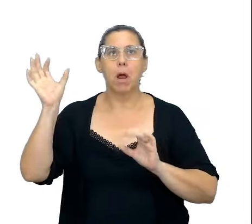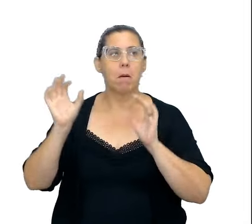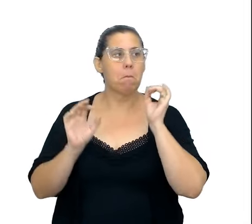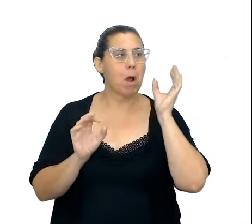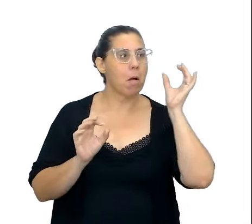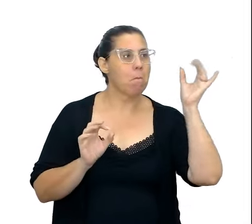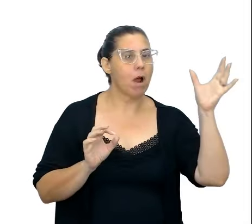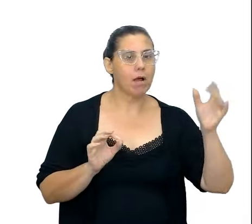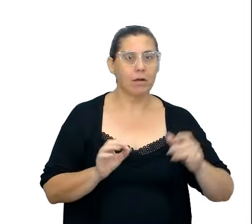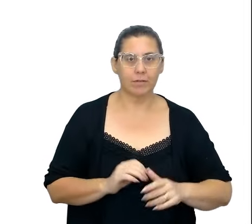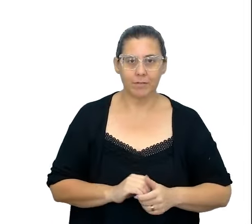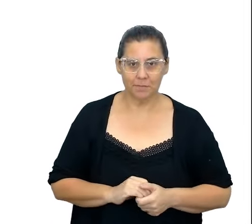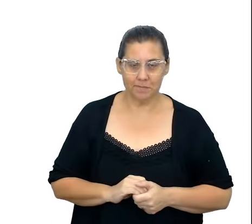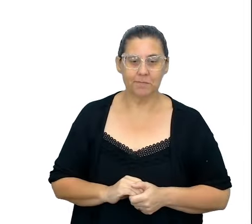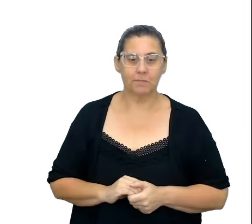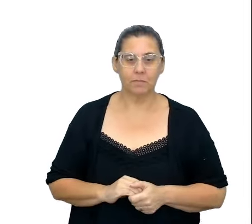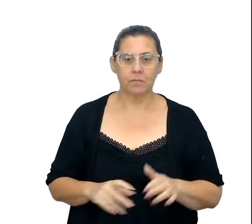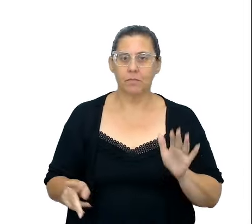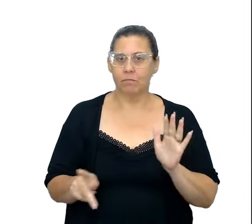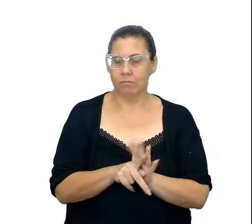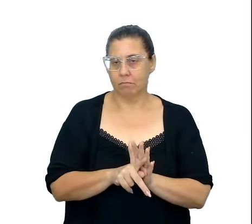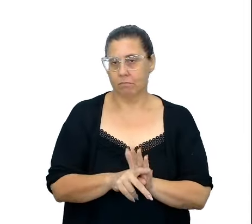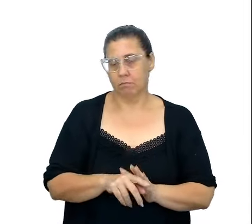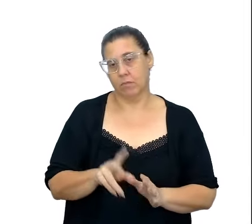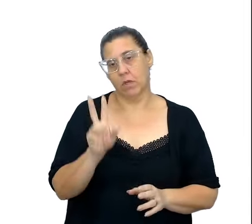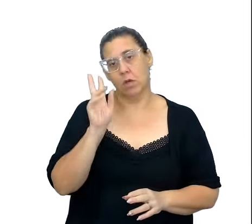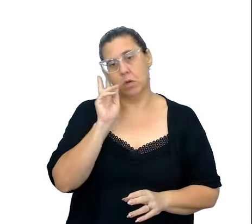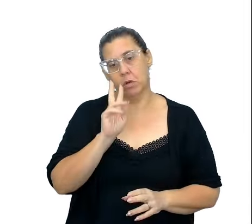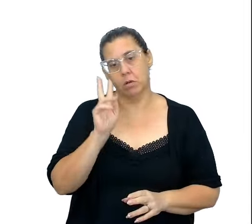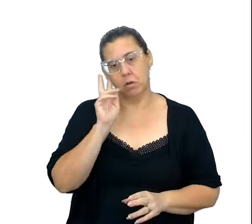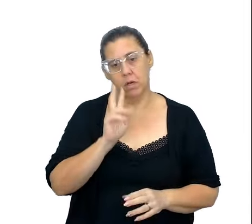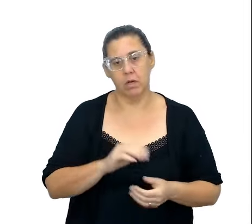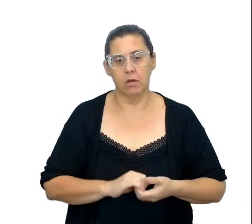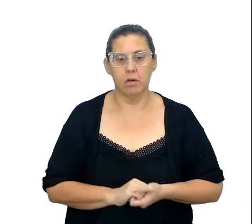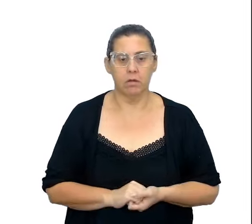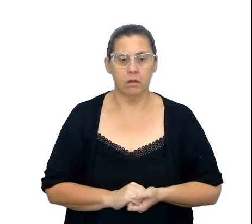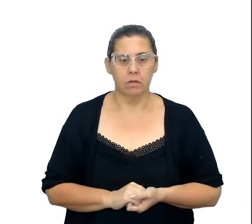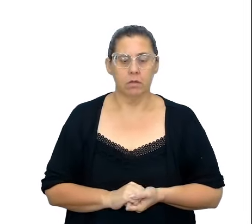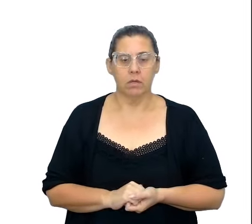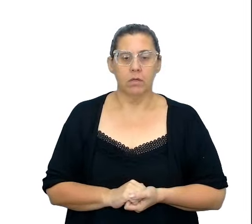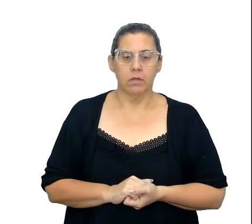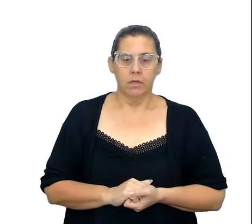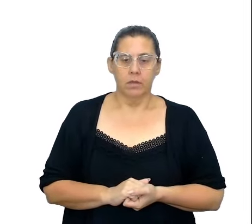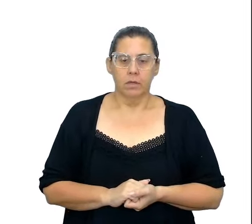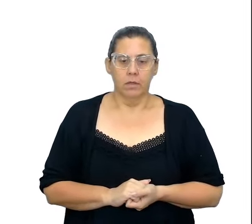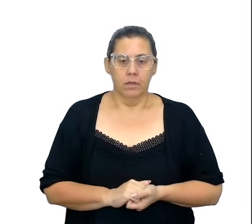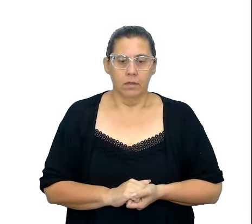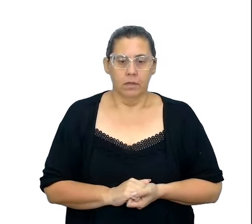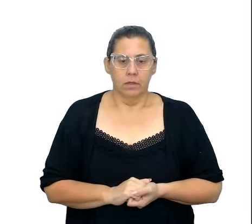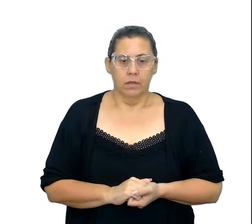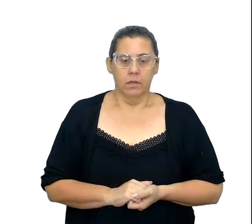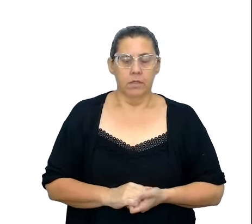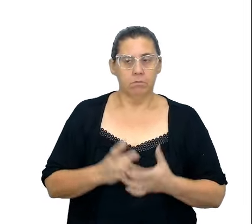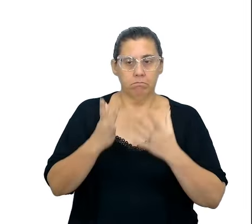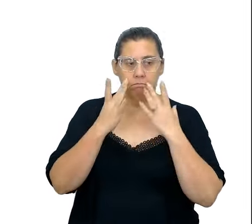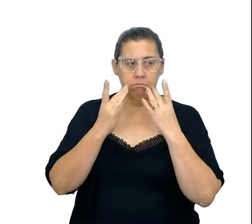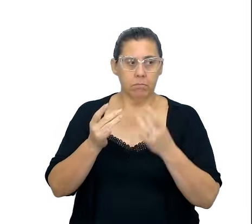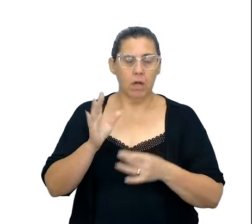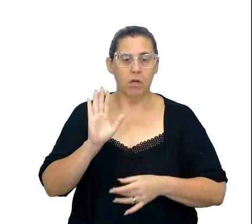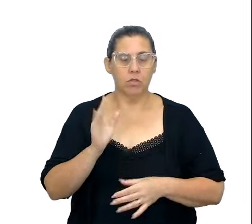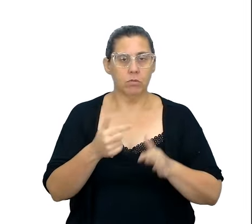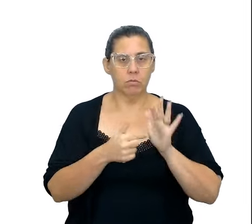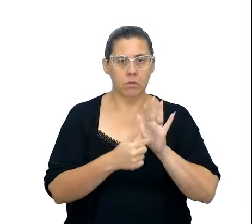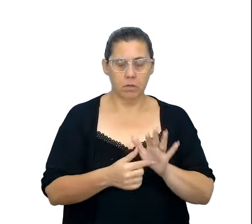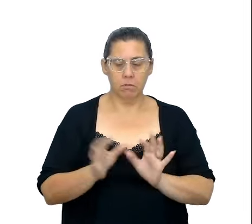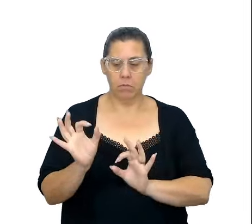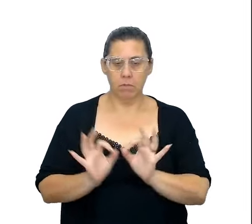passar, então, a fazer essa adaptação da sua própria história. Vai colocar ali, então, também esses recursos que ele já está pensando, já está aí separando